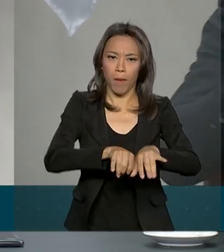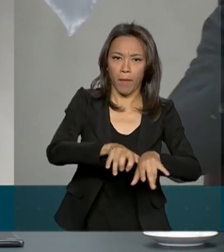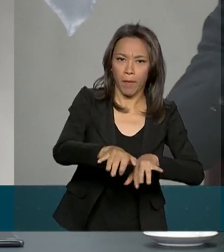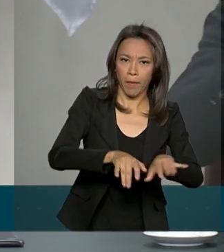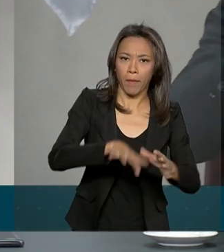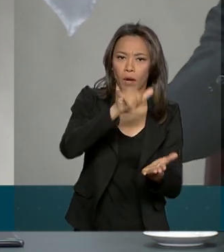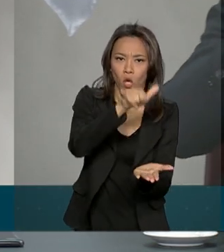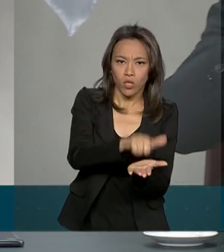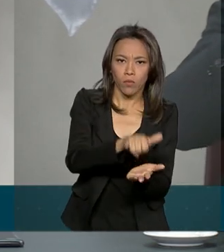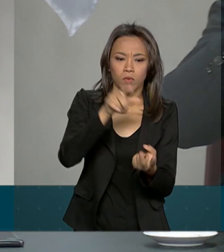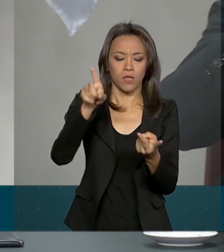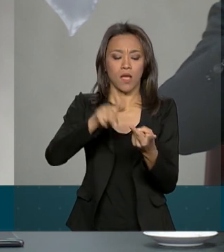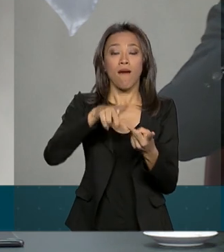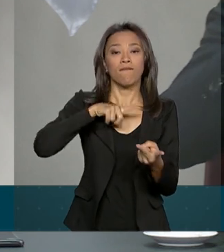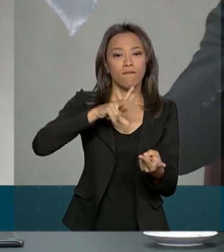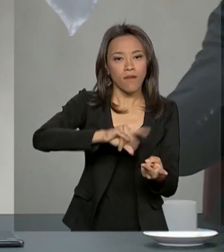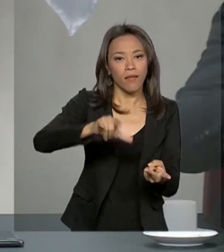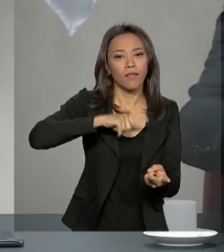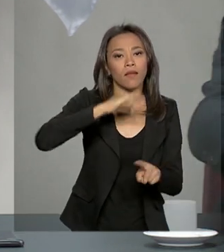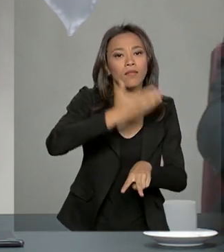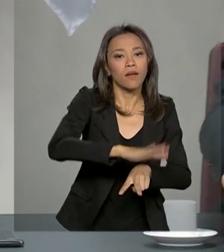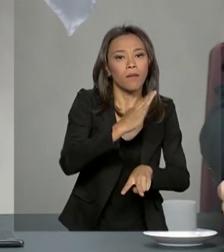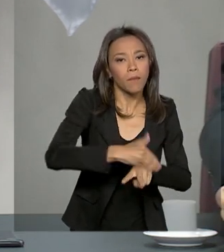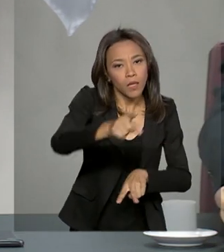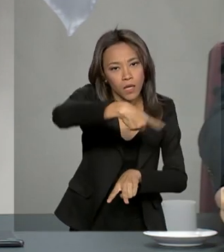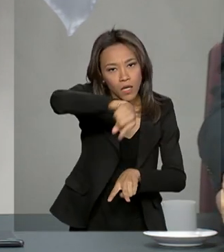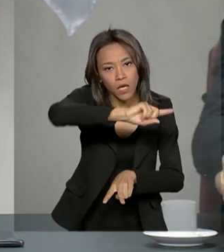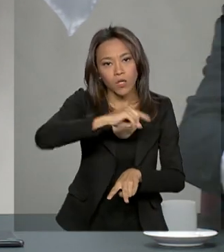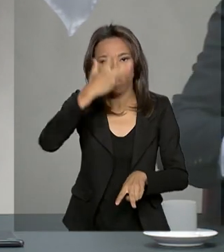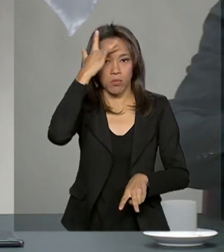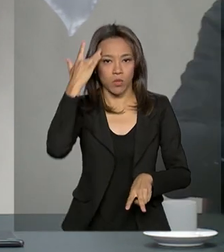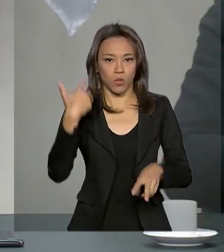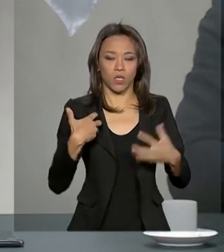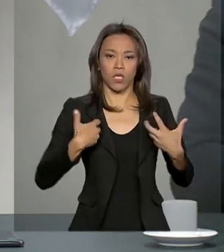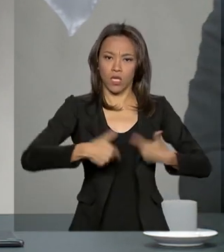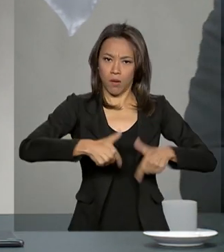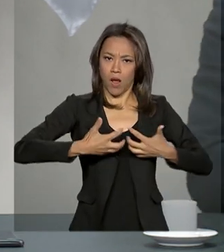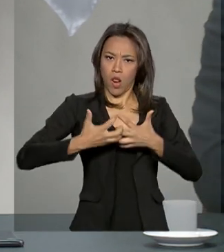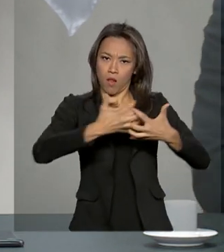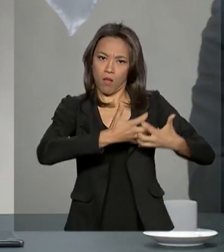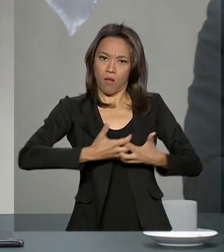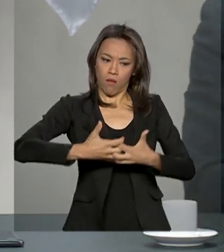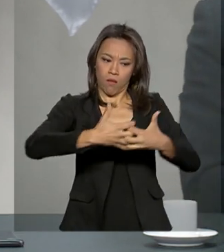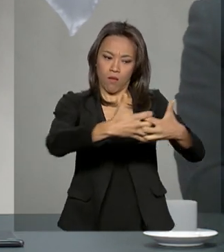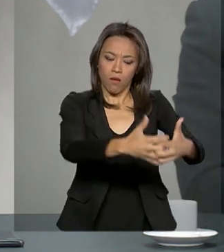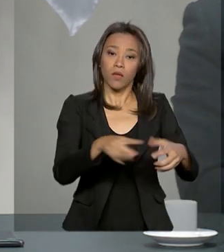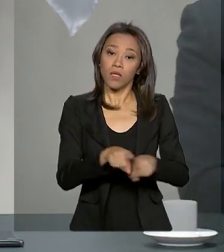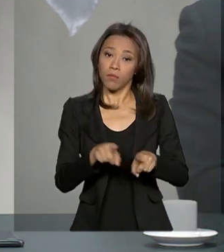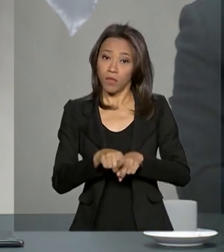capacitação, mas nós vamos poder nos valer dos benefícios do cooperativismo. aí lá.